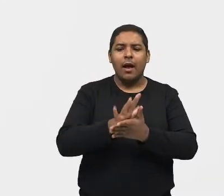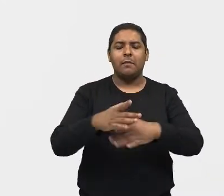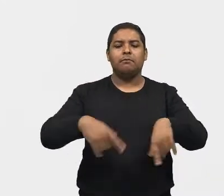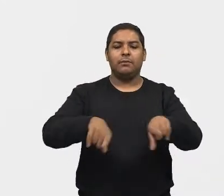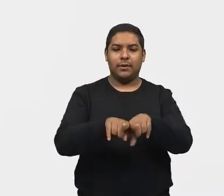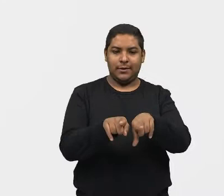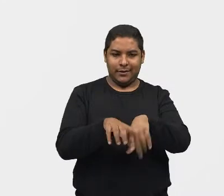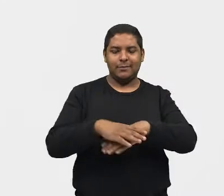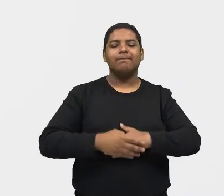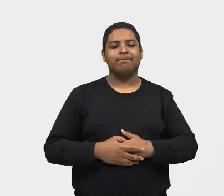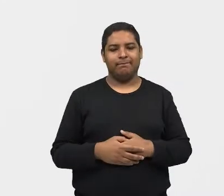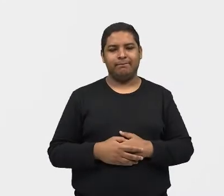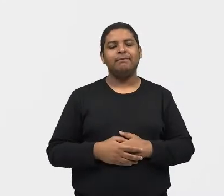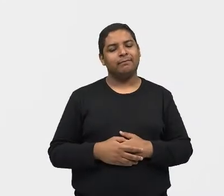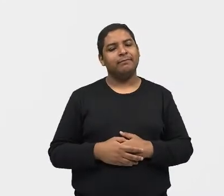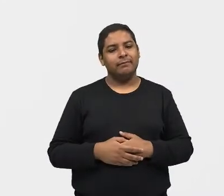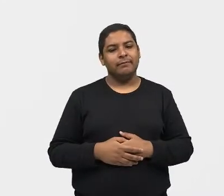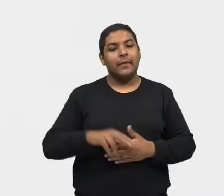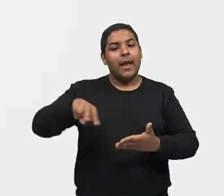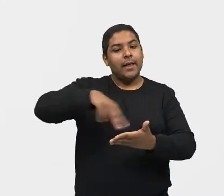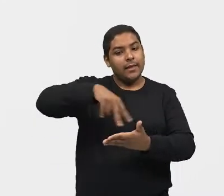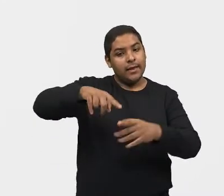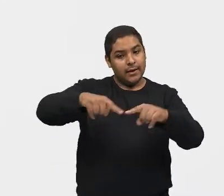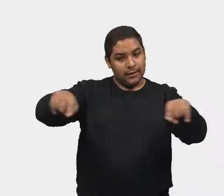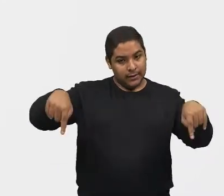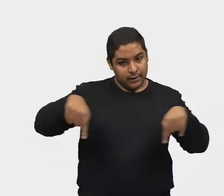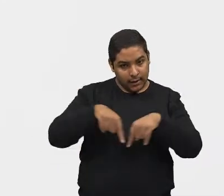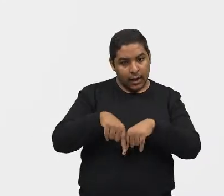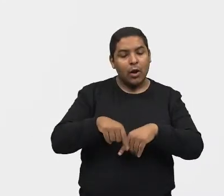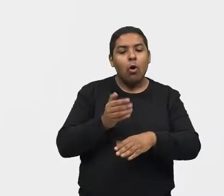dança de salão foi introduzida no Brasil em